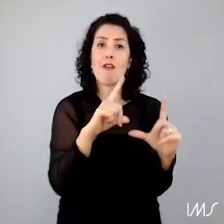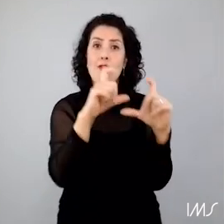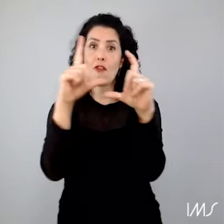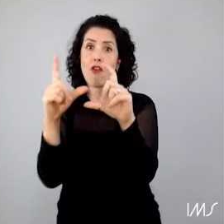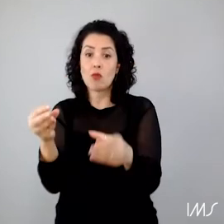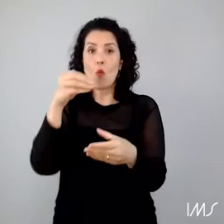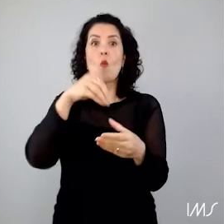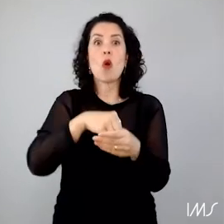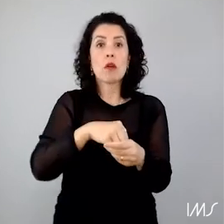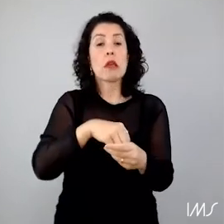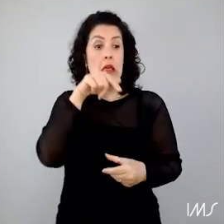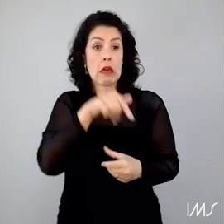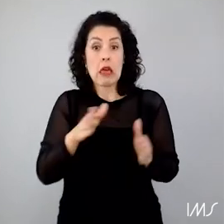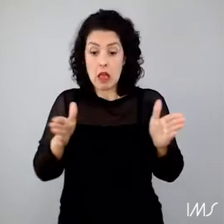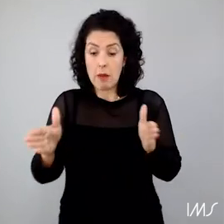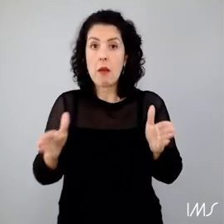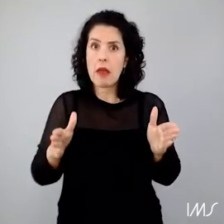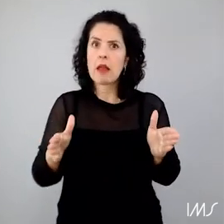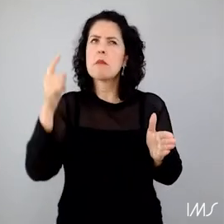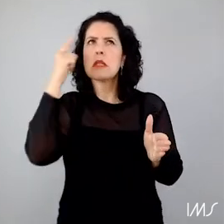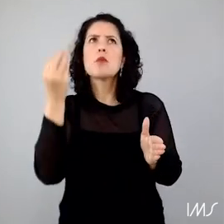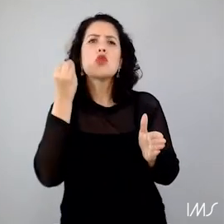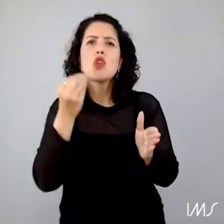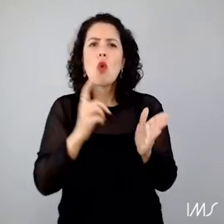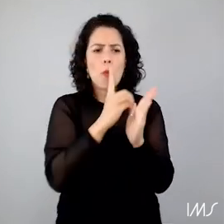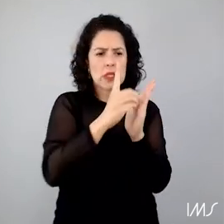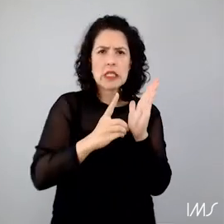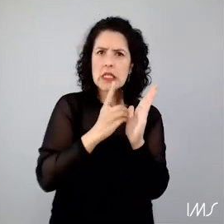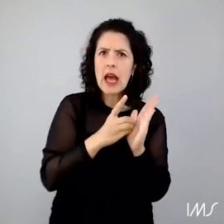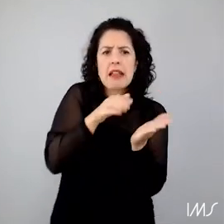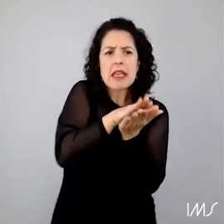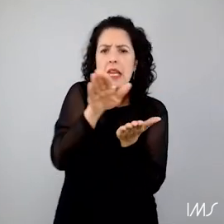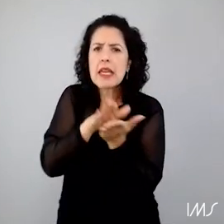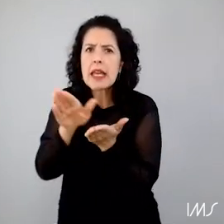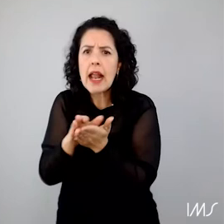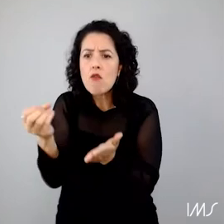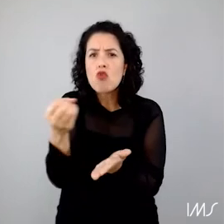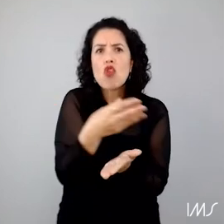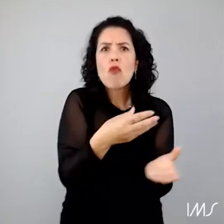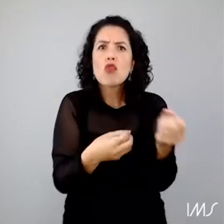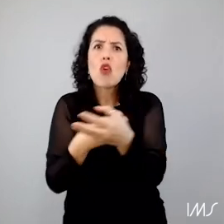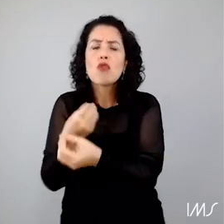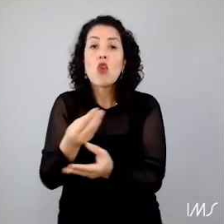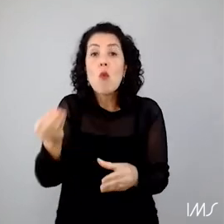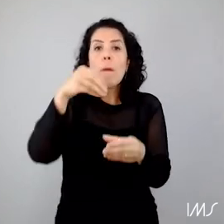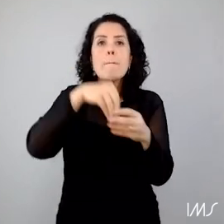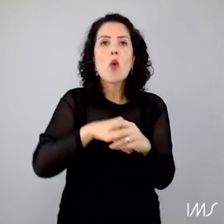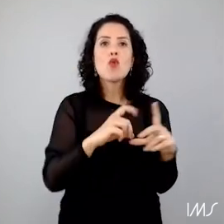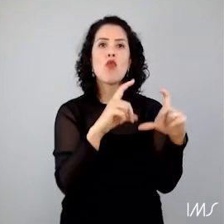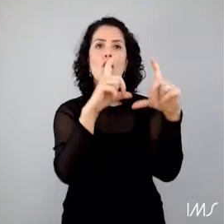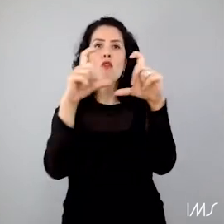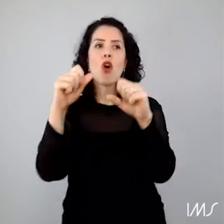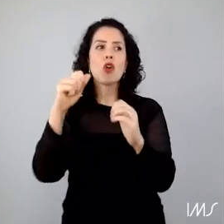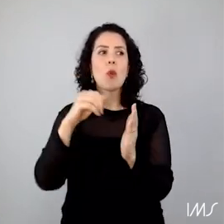época, arriscavam ampla reforma gráfico e visual, contendo maior número de fotos e